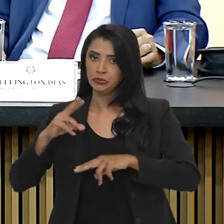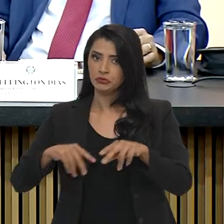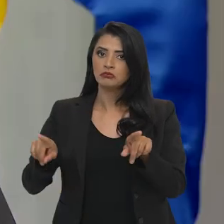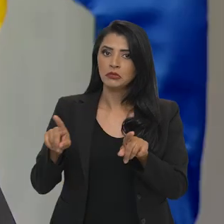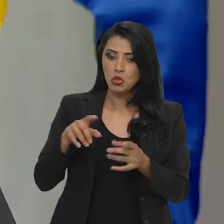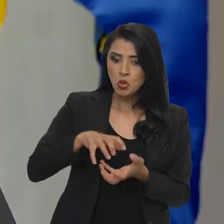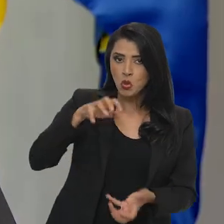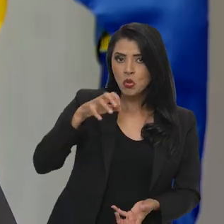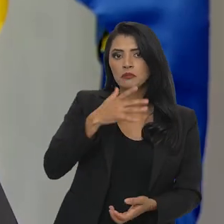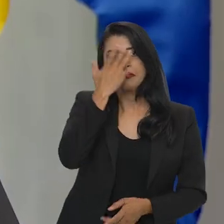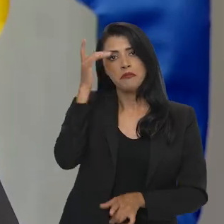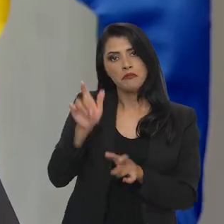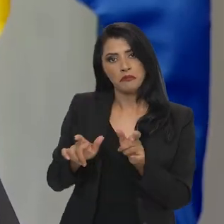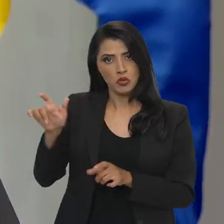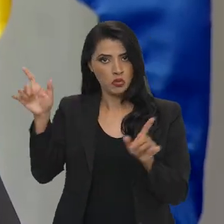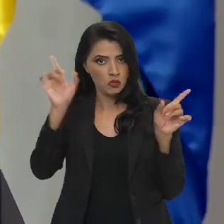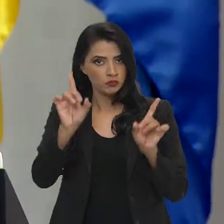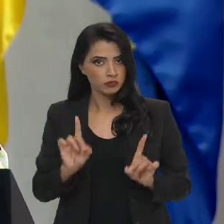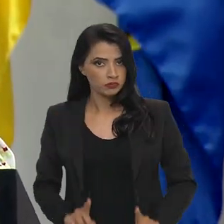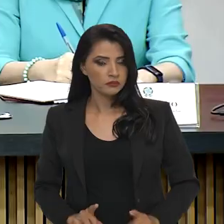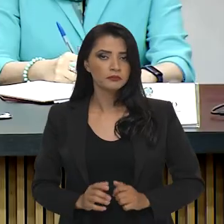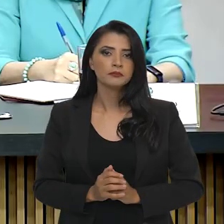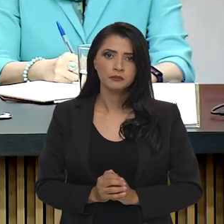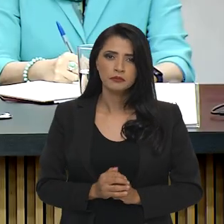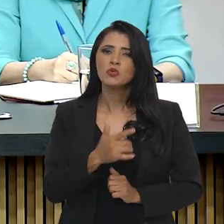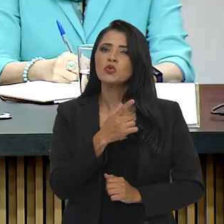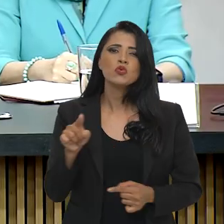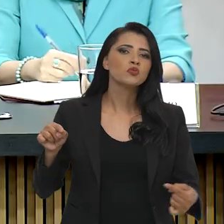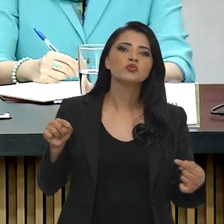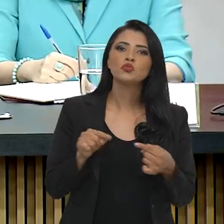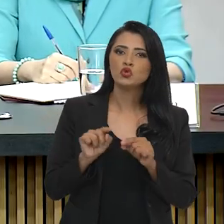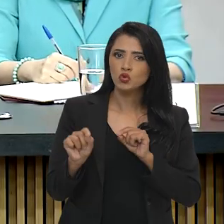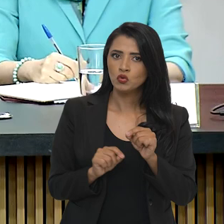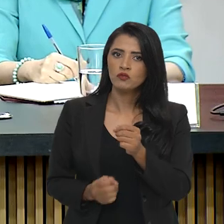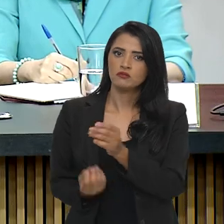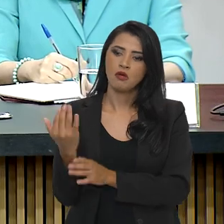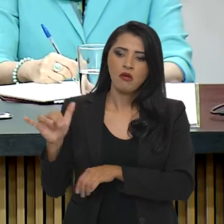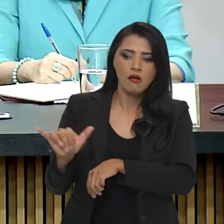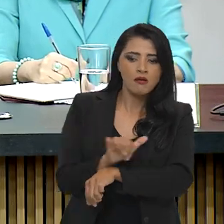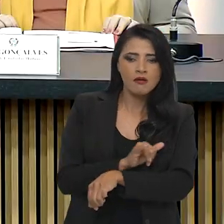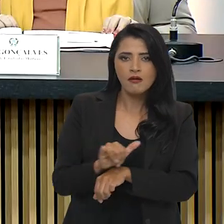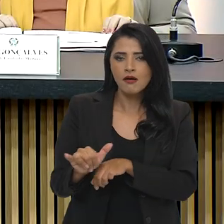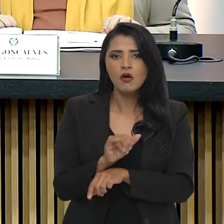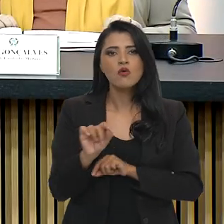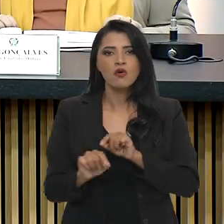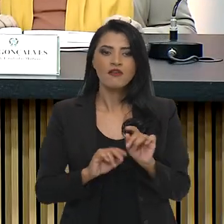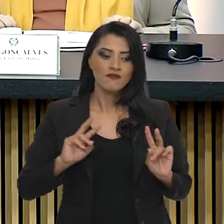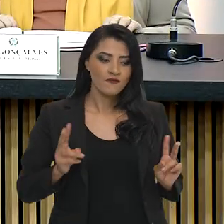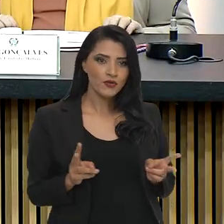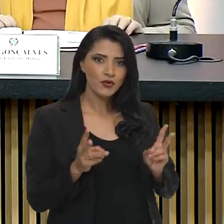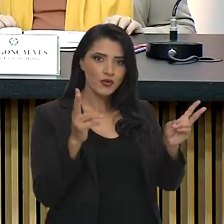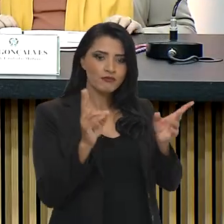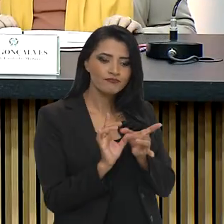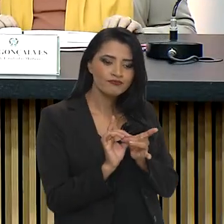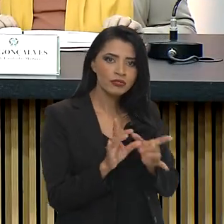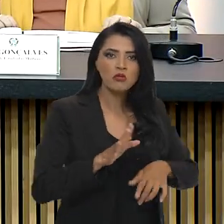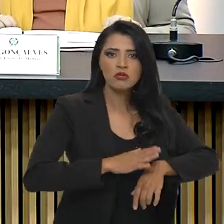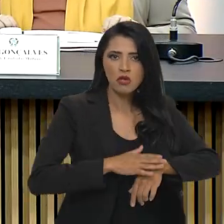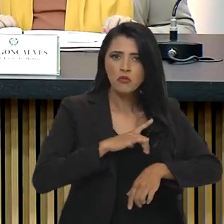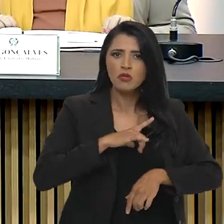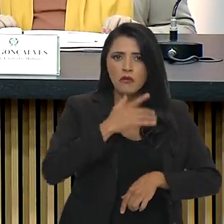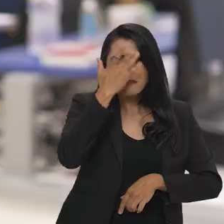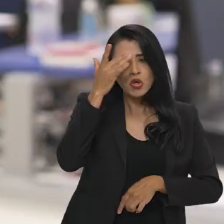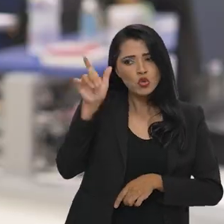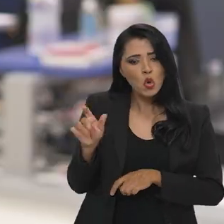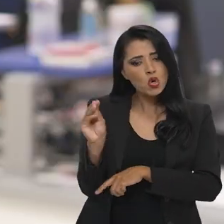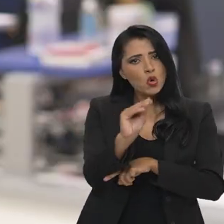crianças, adolescentes, idosos e pessoas com deficiência. Outro objetivo é estabelecer estratégias que valorizem e liberem